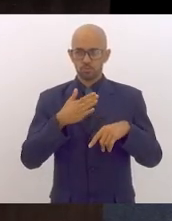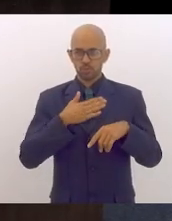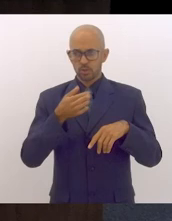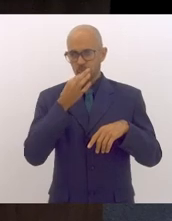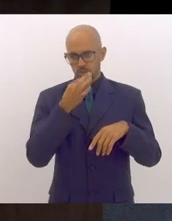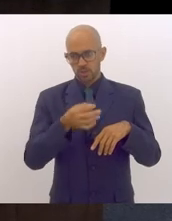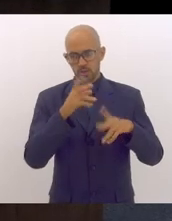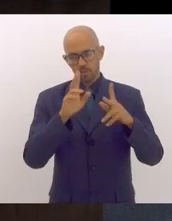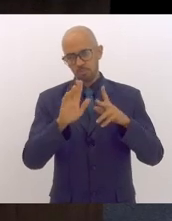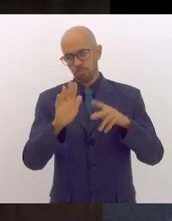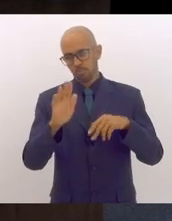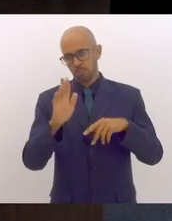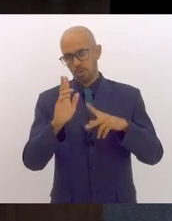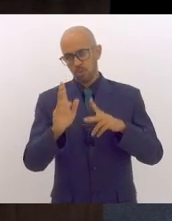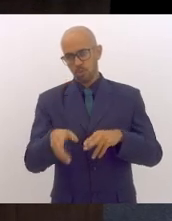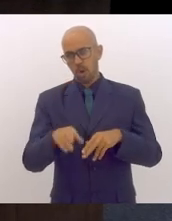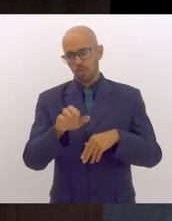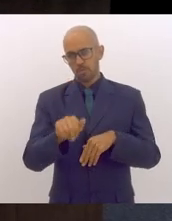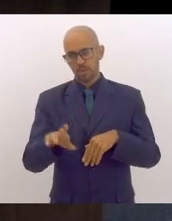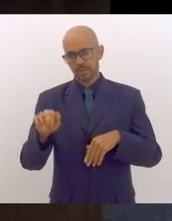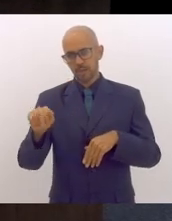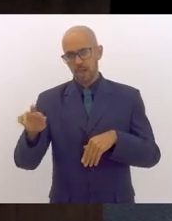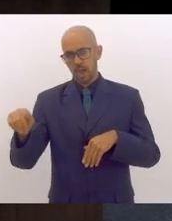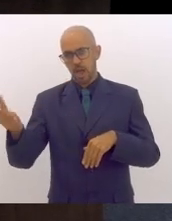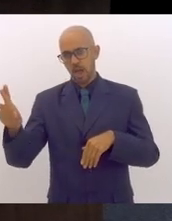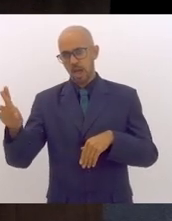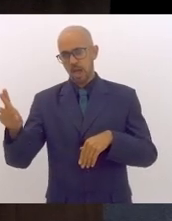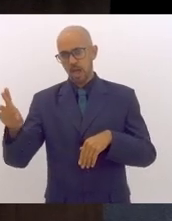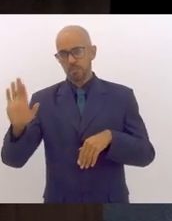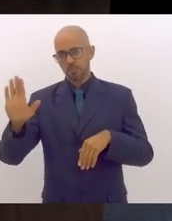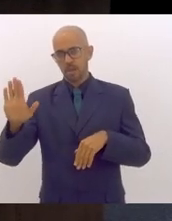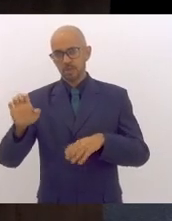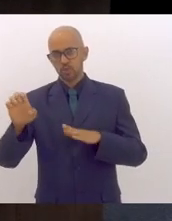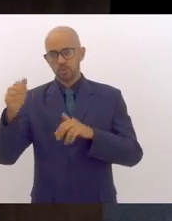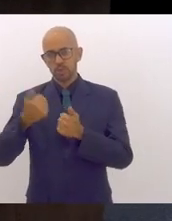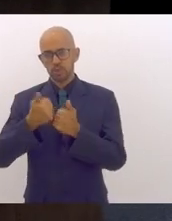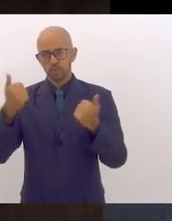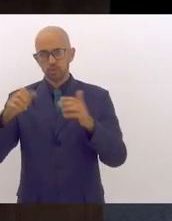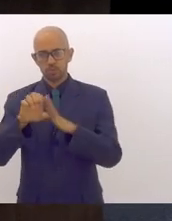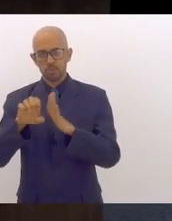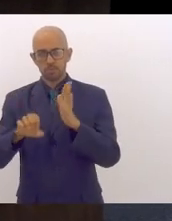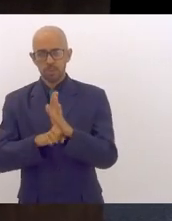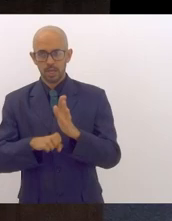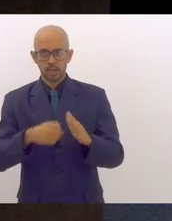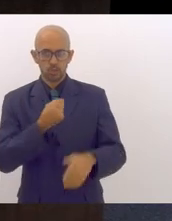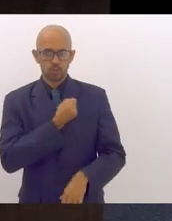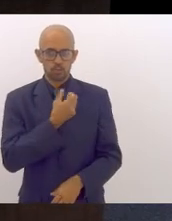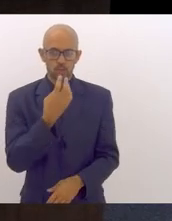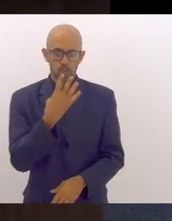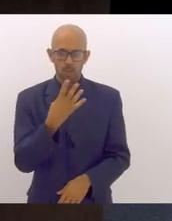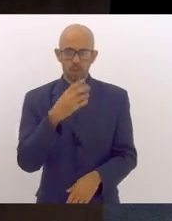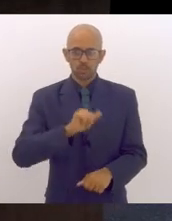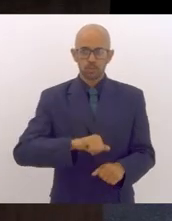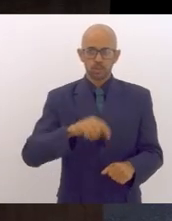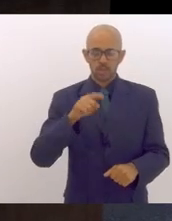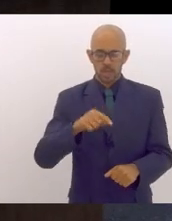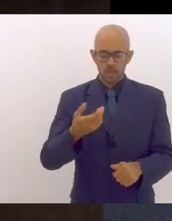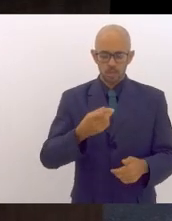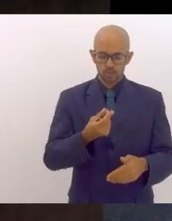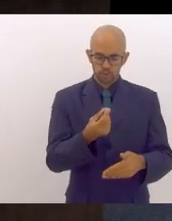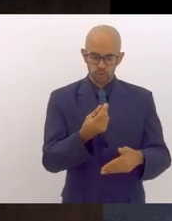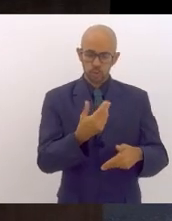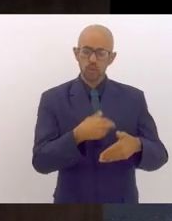do Rodrigo Bacelar, com uma subemenda à emenda 4, que estabelece que o recurso vem do fundo, e